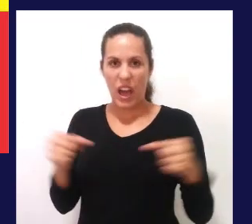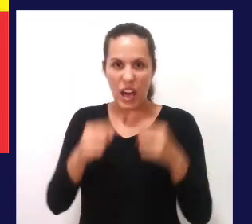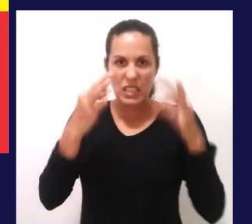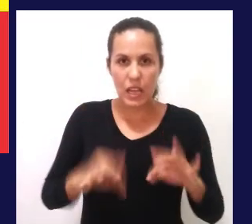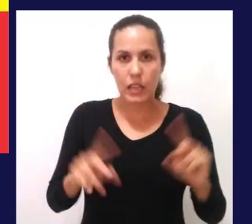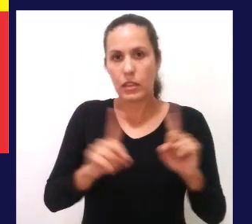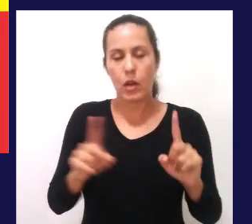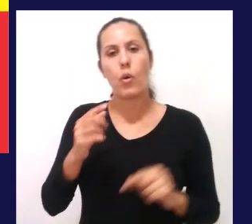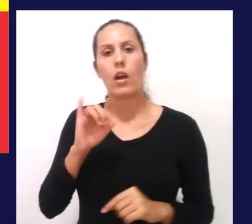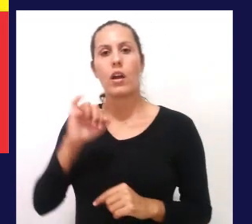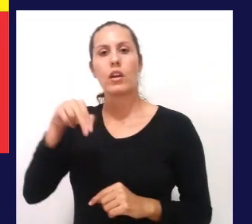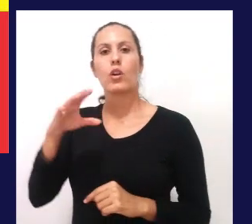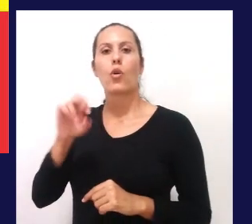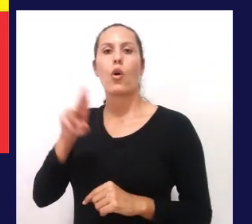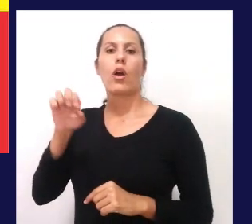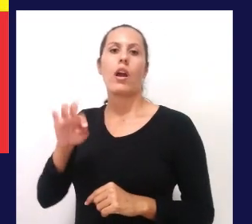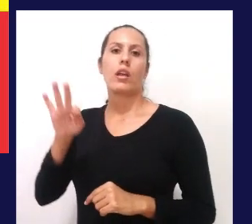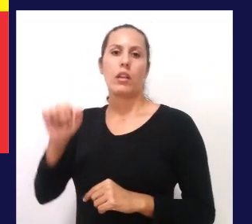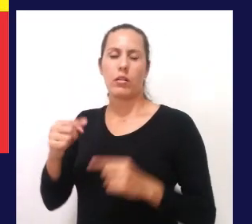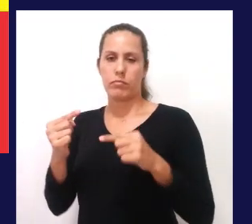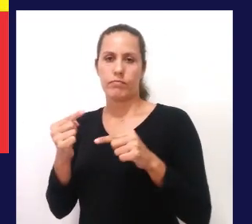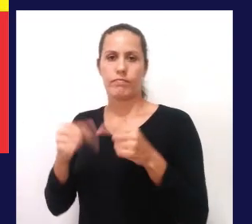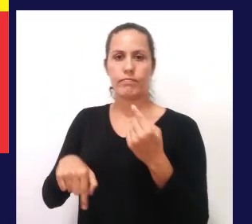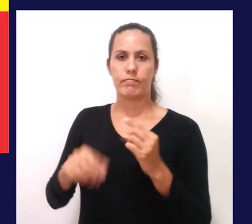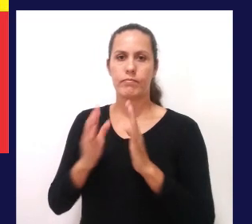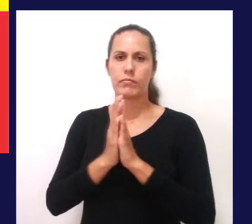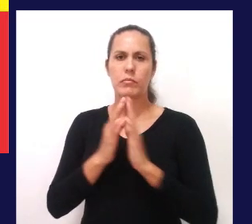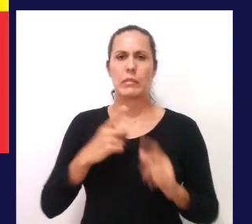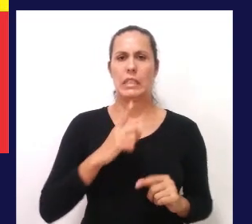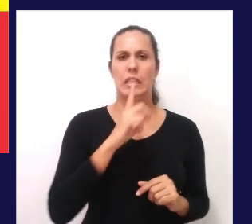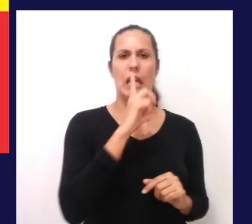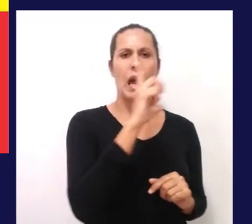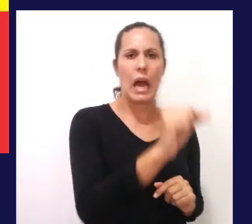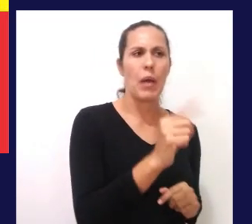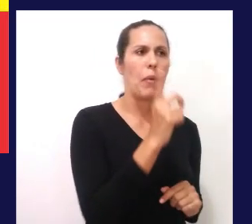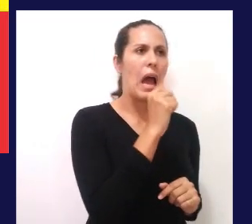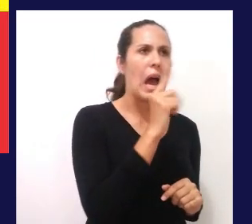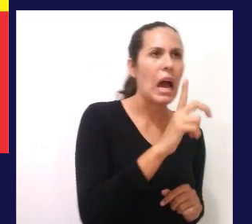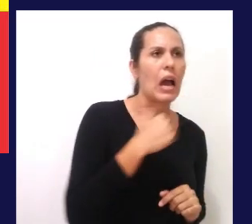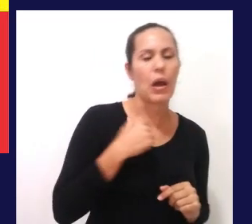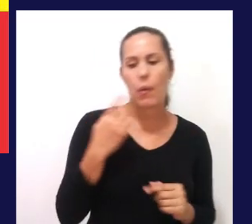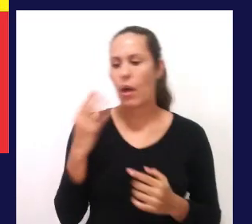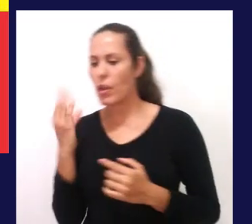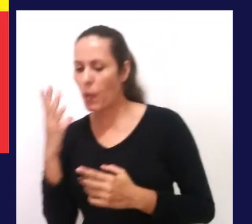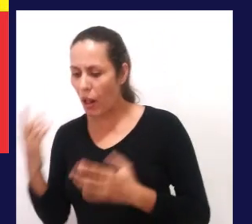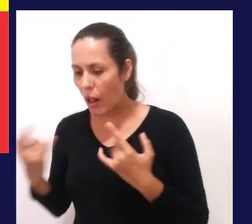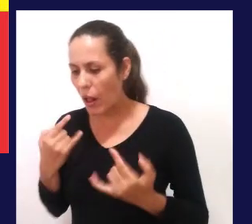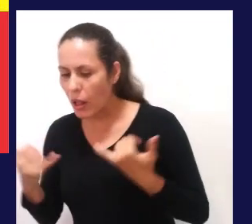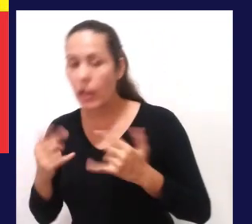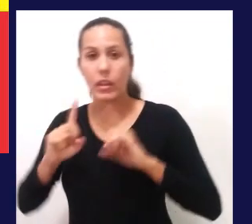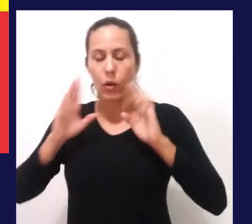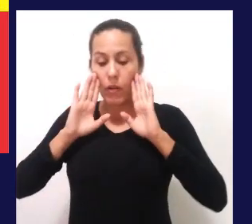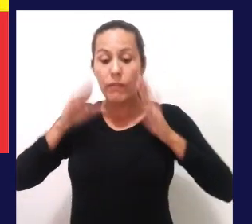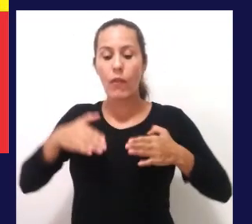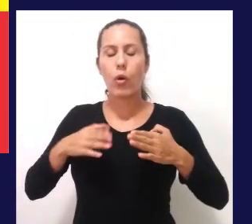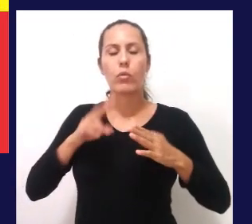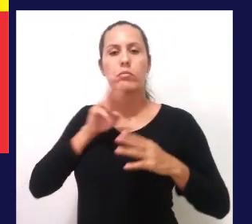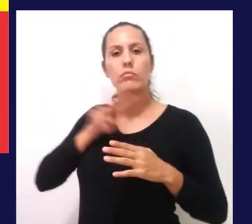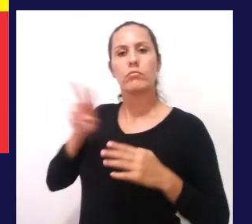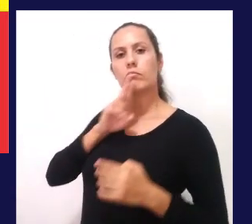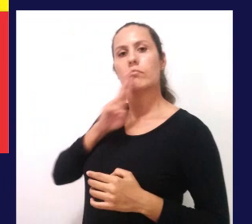alternativa correta, não. Estou dando tempinho aí para vocês. Não sai para ir tomar água, não se distrai